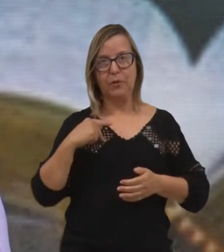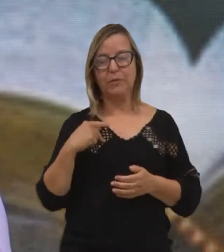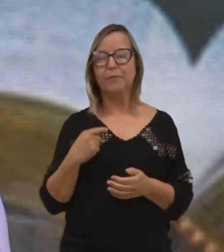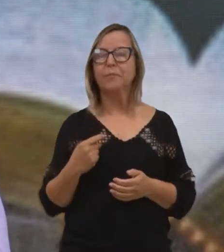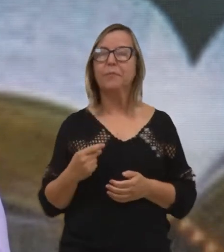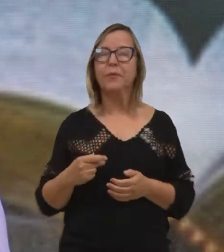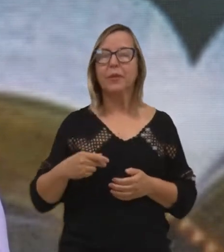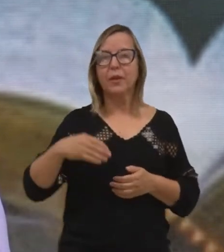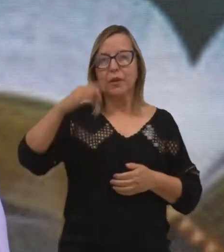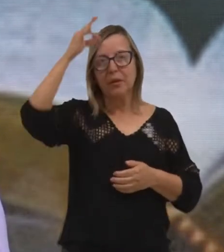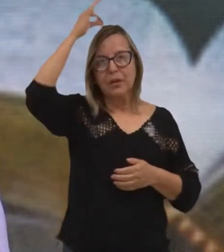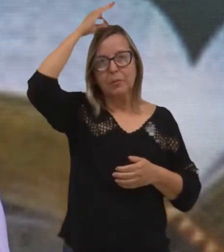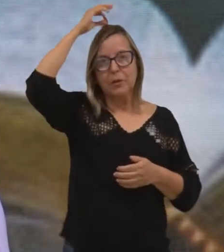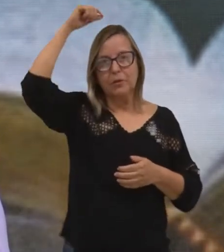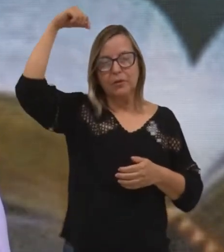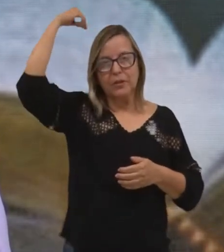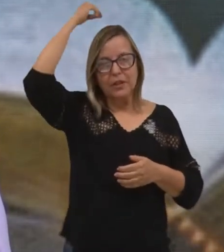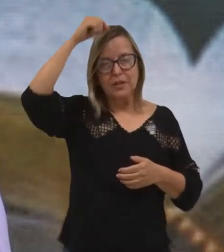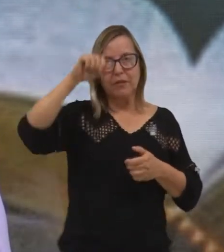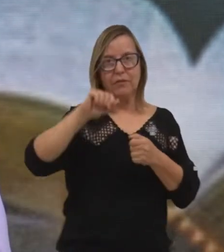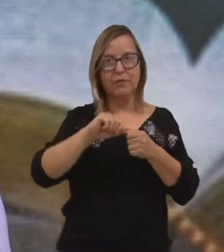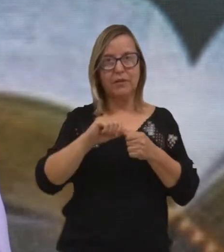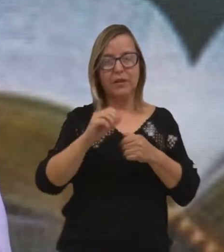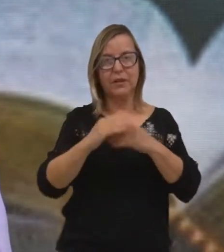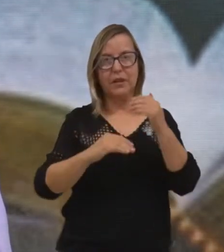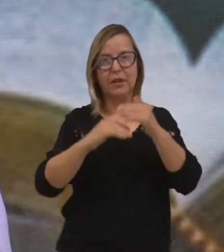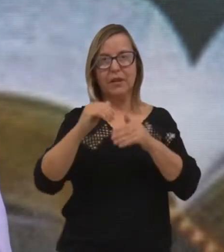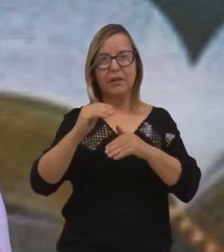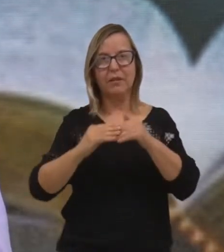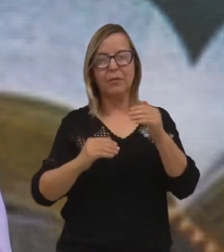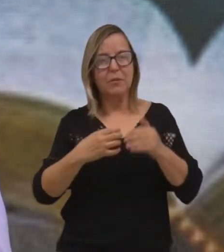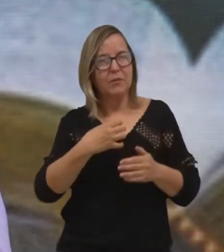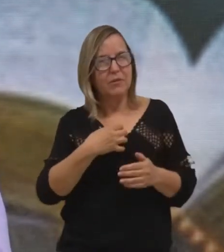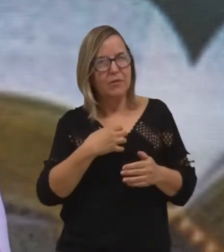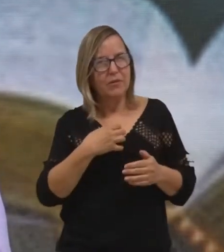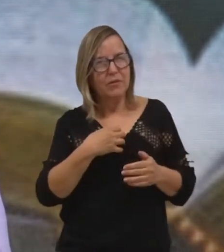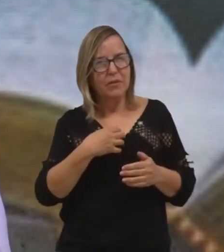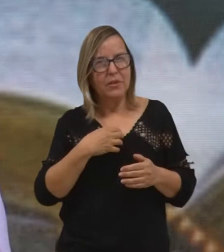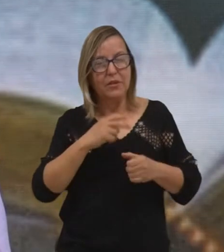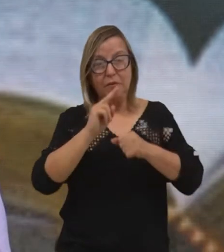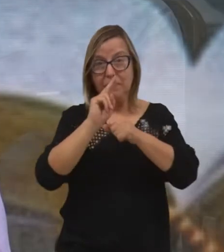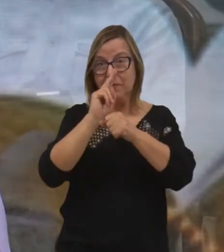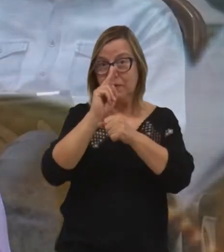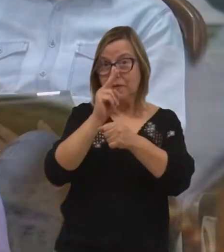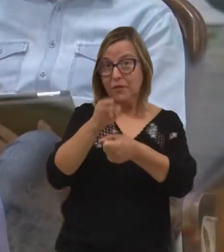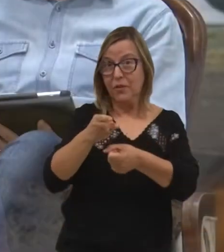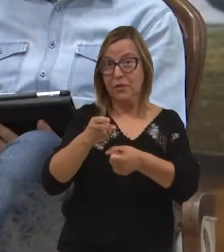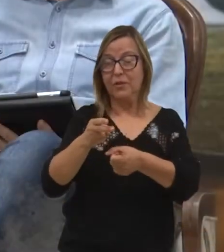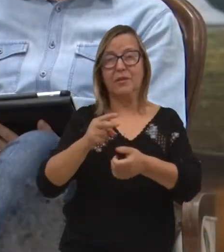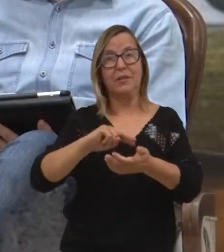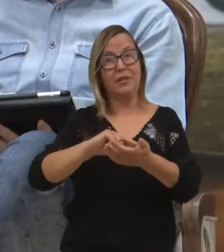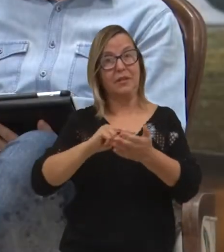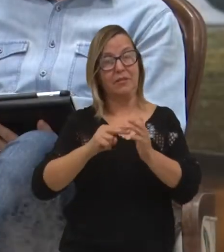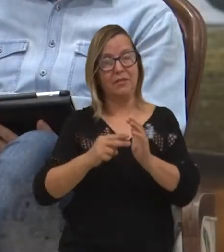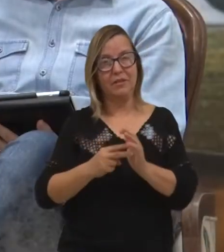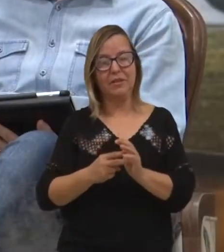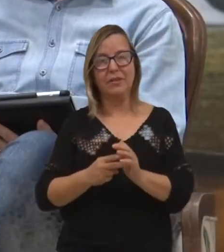estava agindo de uma maneira tão forte, tão